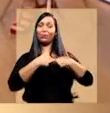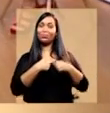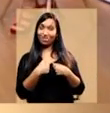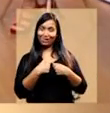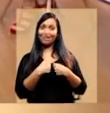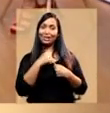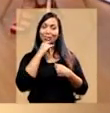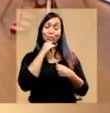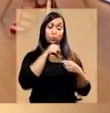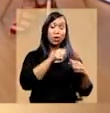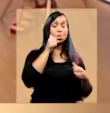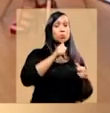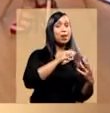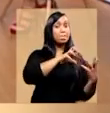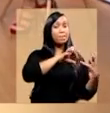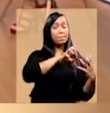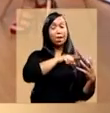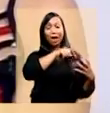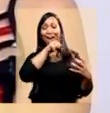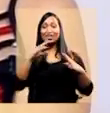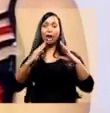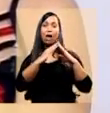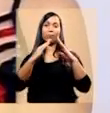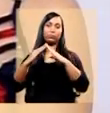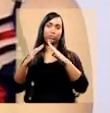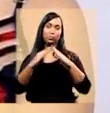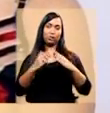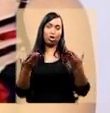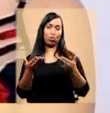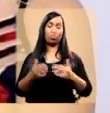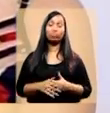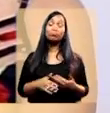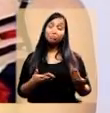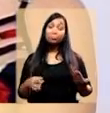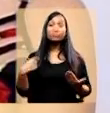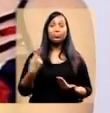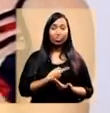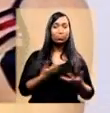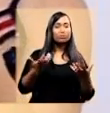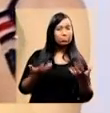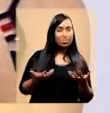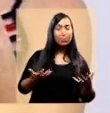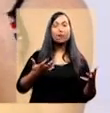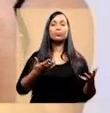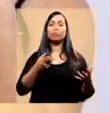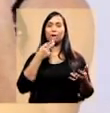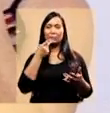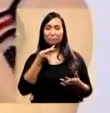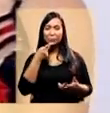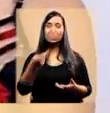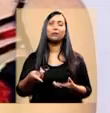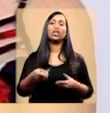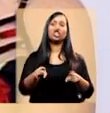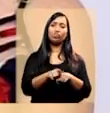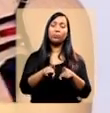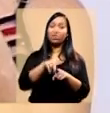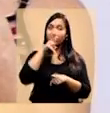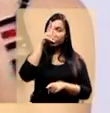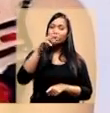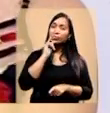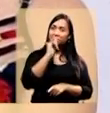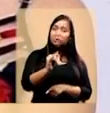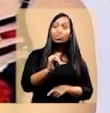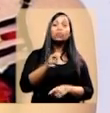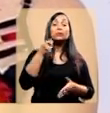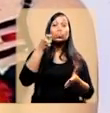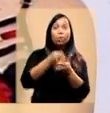mulher, passa contra a vizinha, né? Sim. Então, a gente até, né, faz questão de estar dizendo isso,